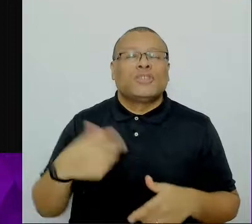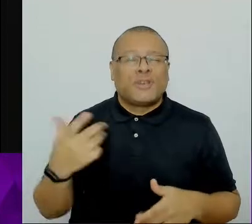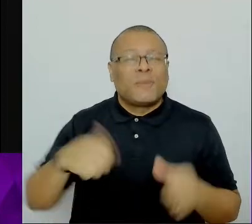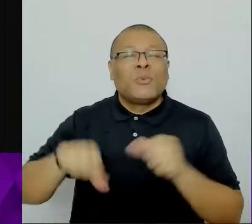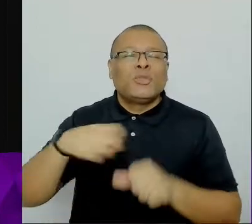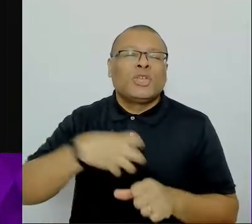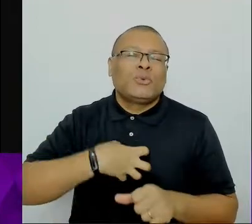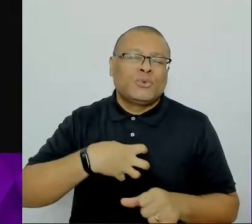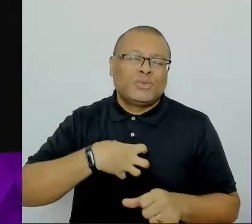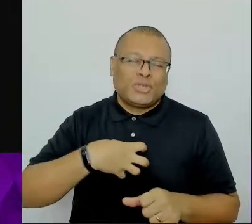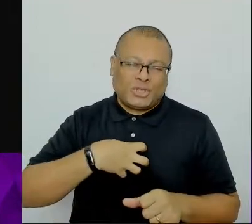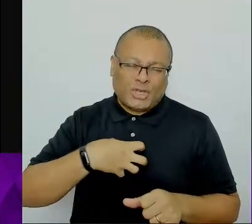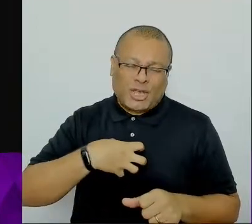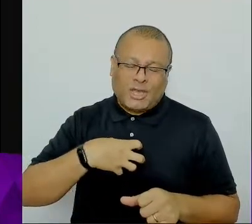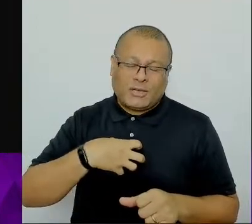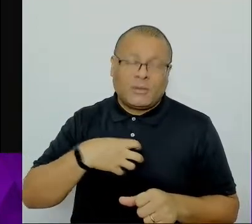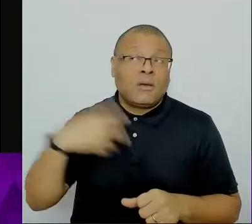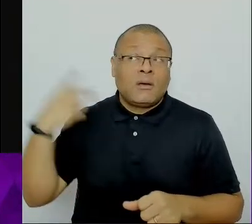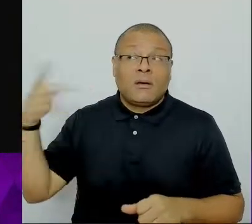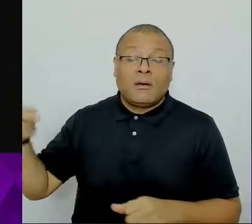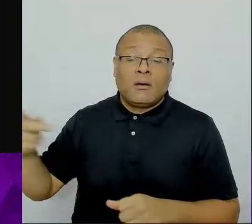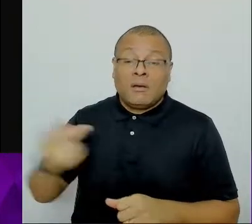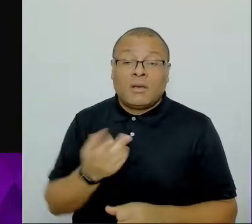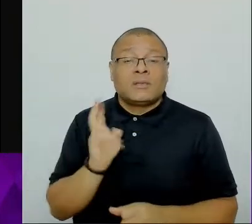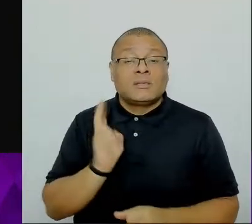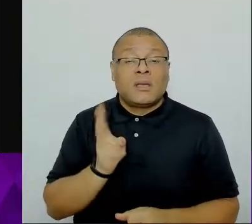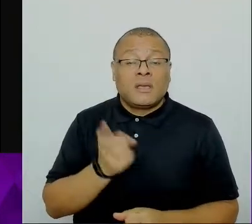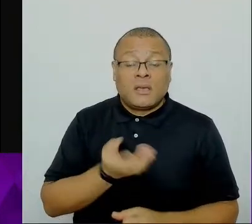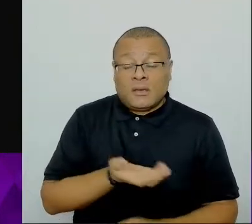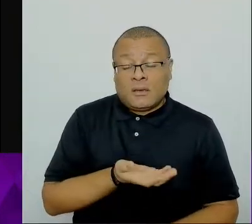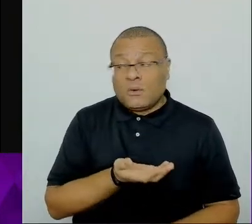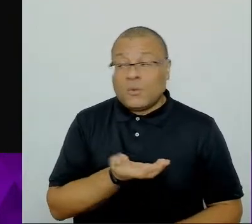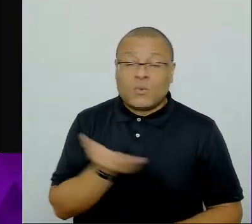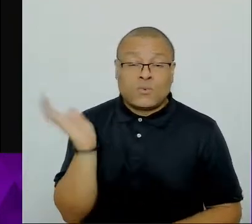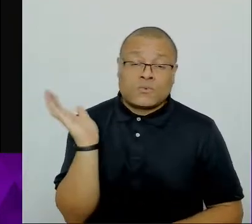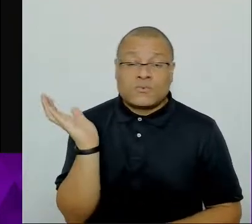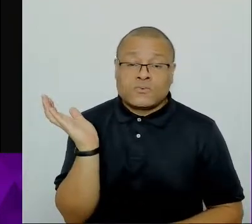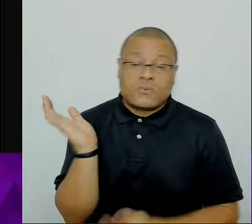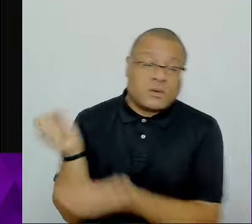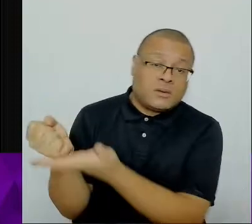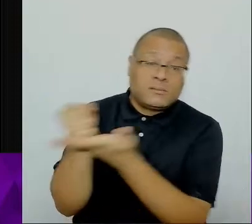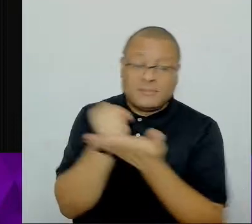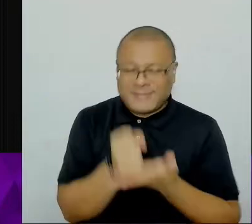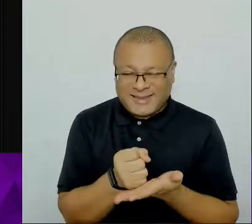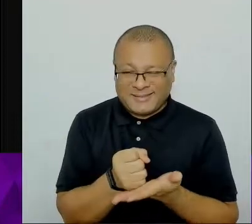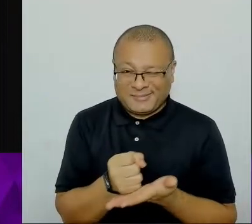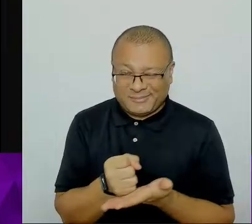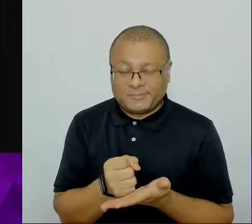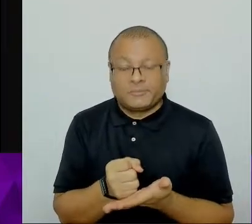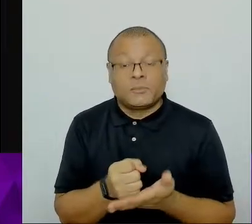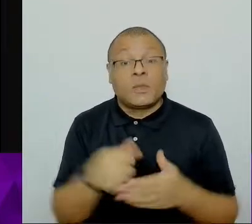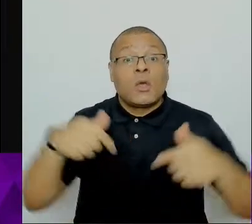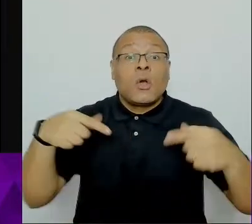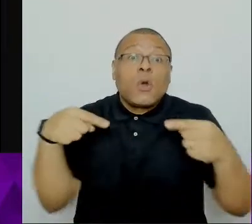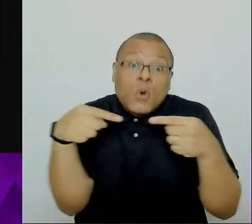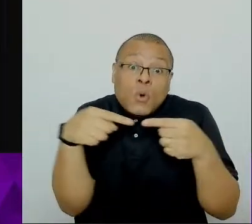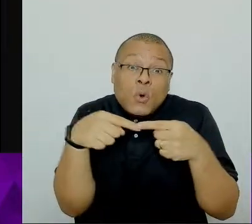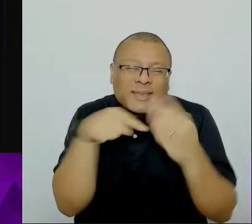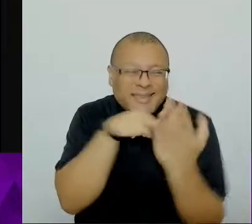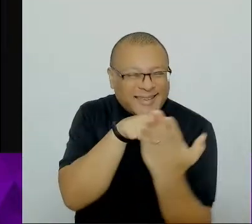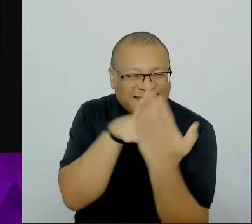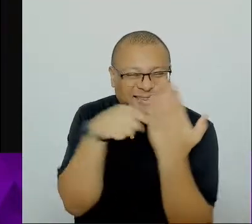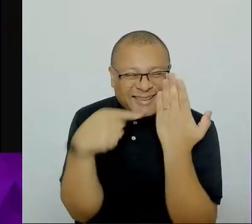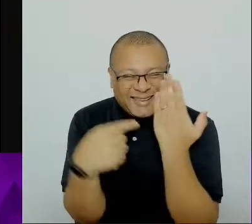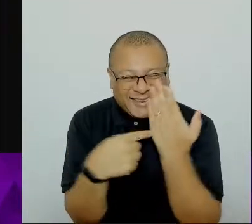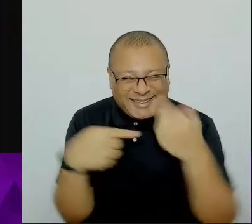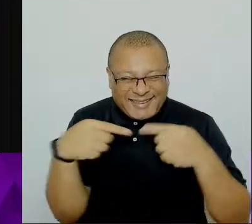Mas normalmente a cozinha entrega de volta ao garçom, que aí me entrega o pedido que eu realizei. Então, do ponto de vista do mundo real, é mais ou menos assim que o API